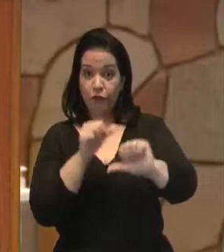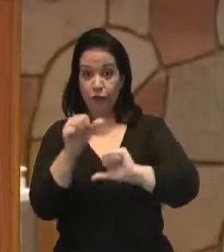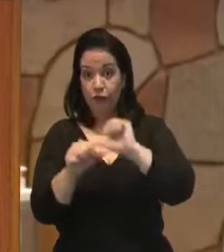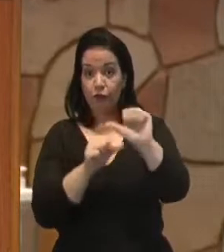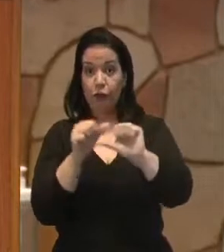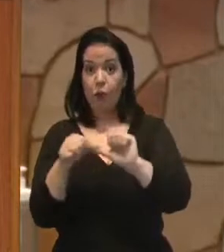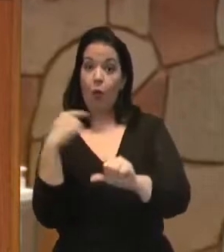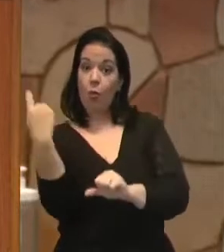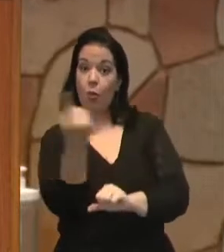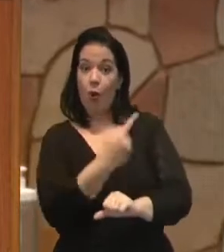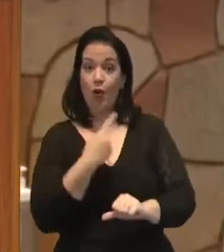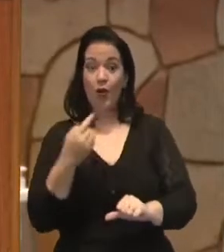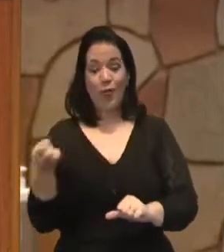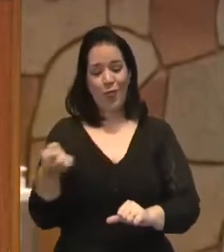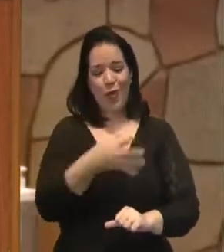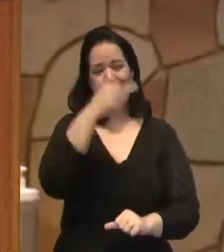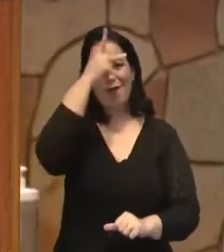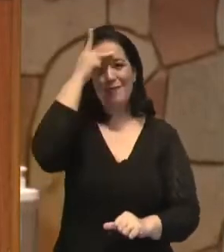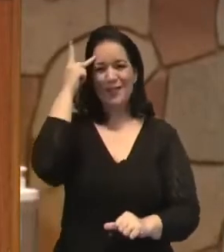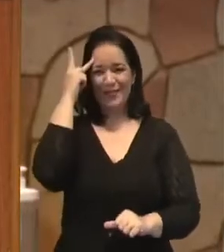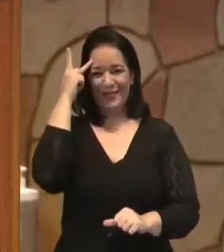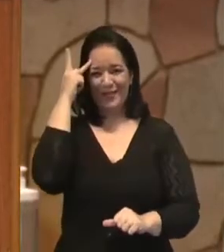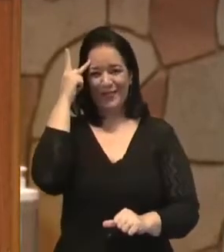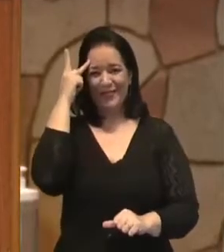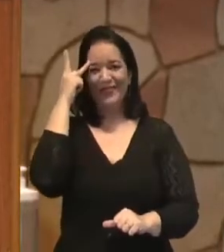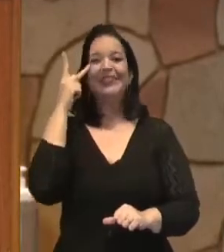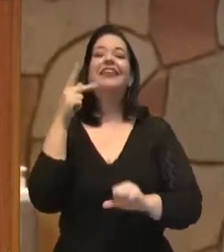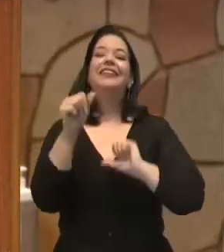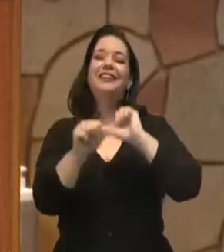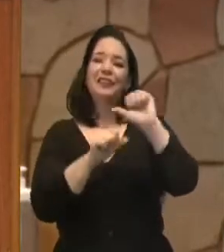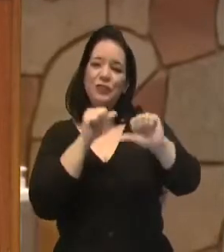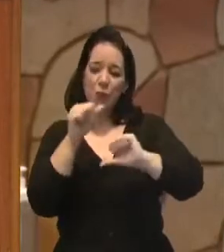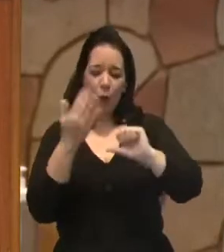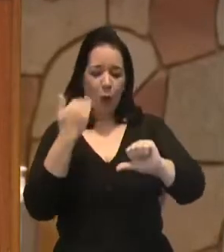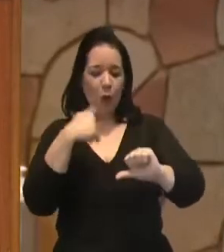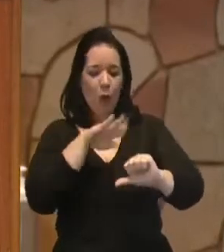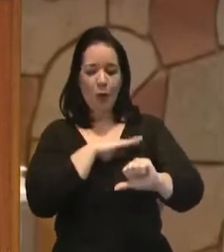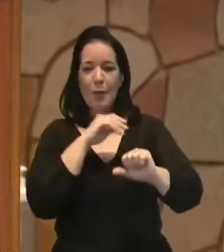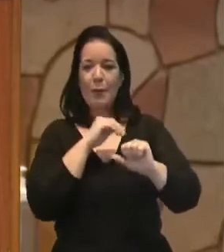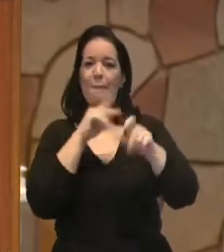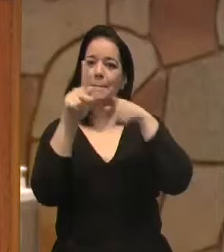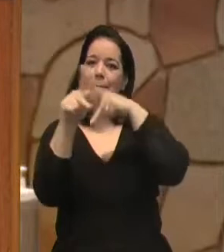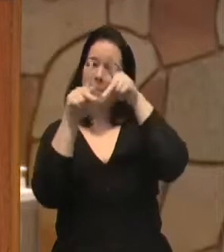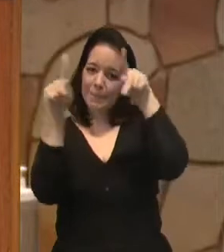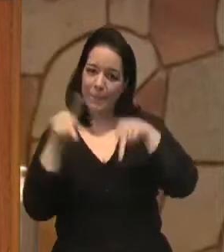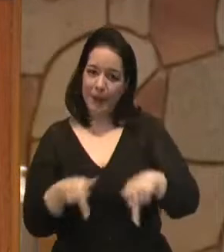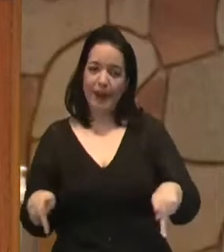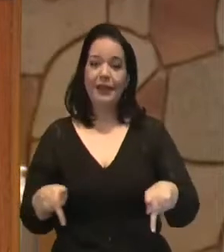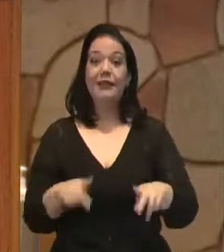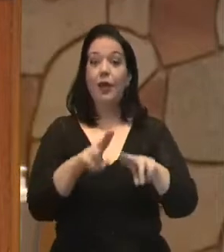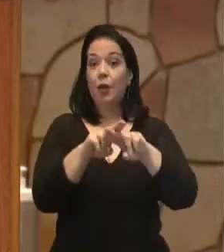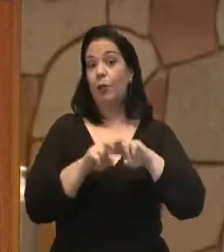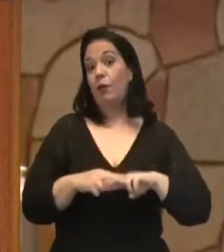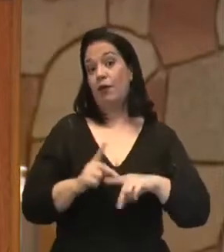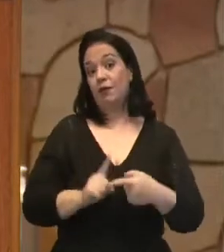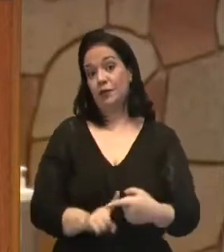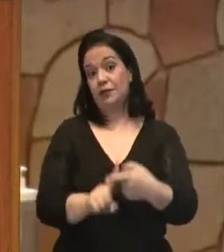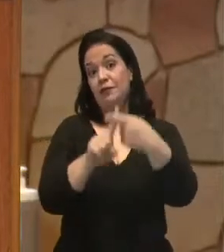e reconciliasse ambos em um só corpo com Deus, e por intermédio da cruz, destruindo por